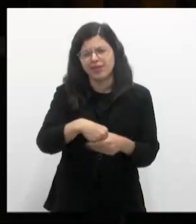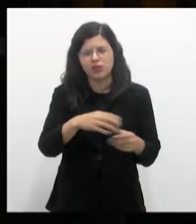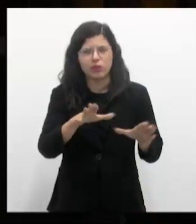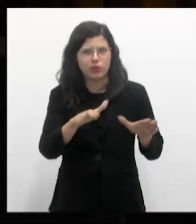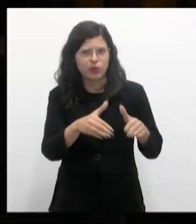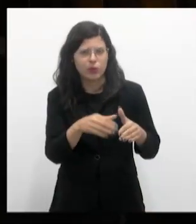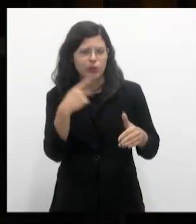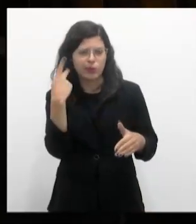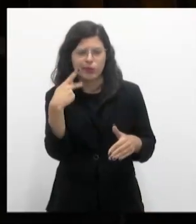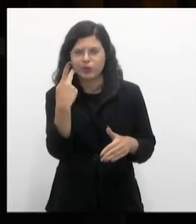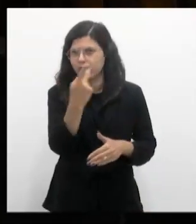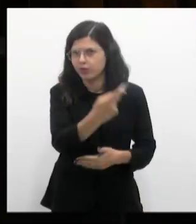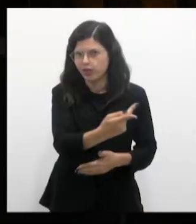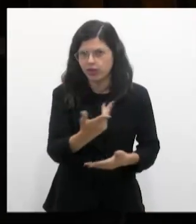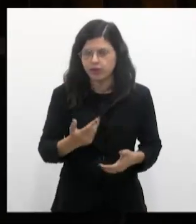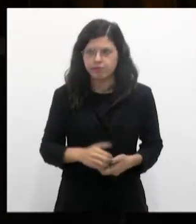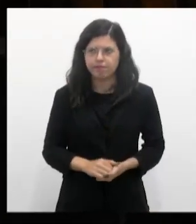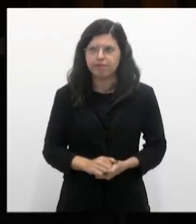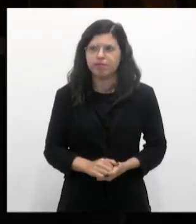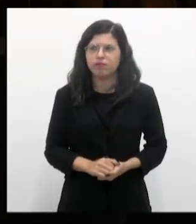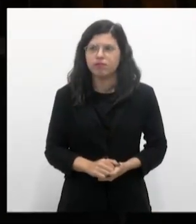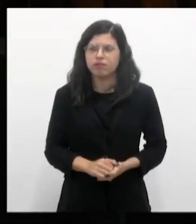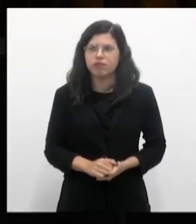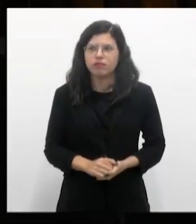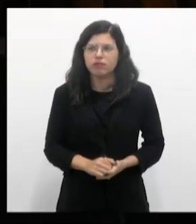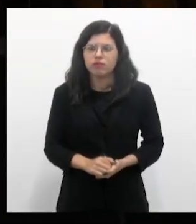político que levou para a cidade.